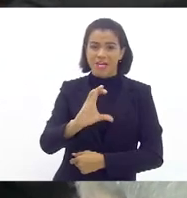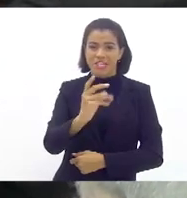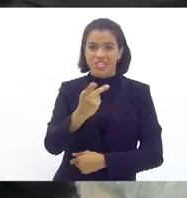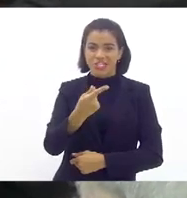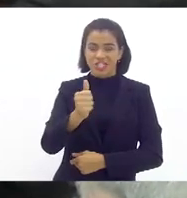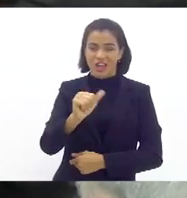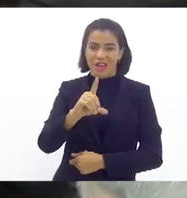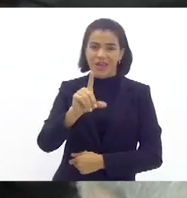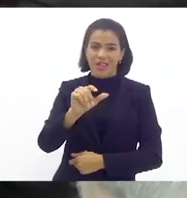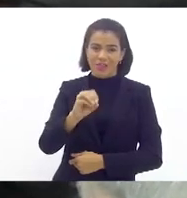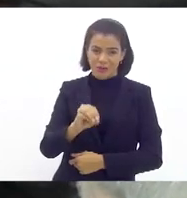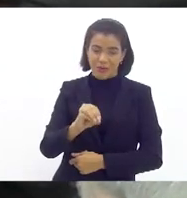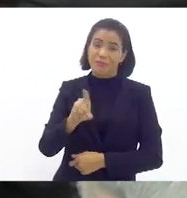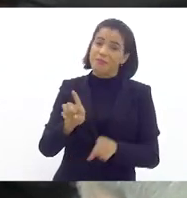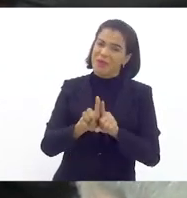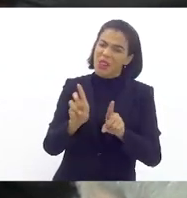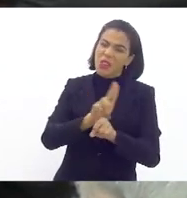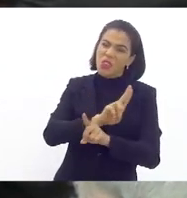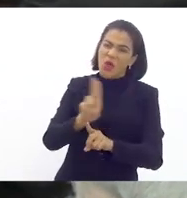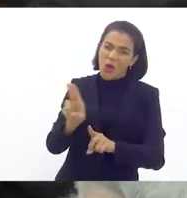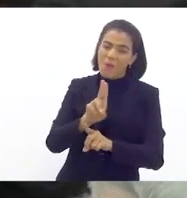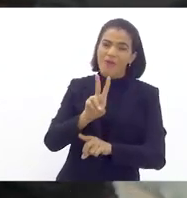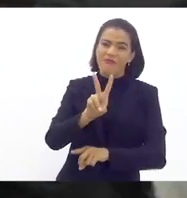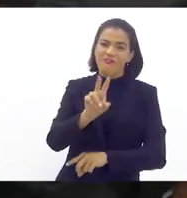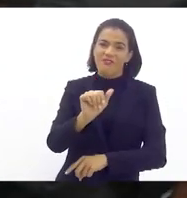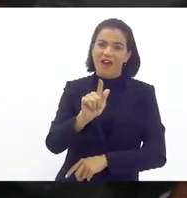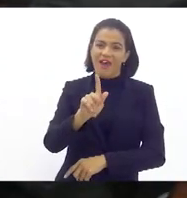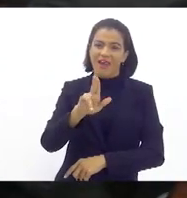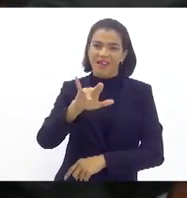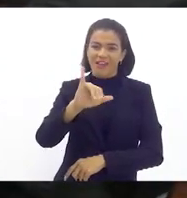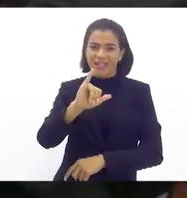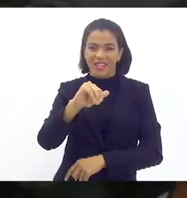amigo Vaguinho Macumba, também lá de São Gonçalo.